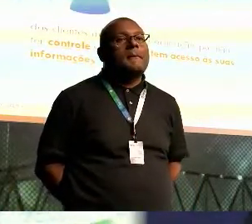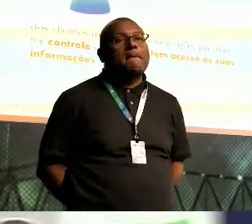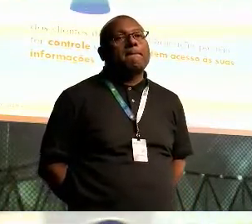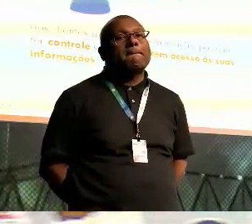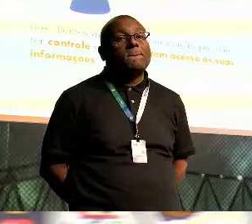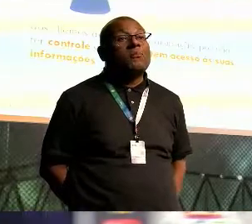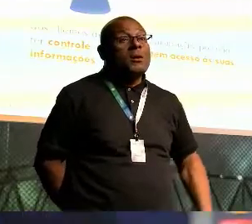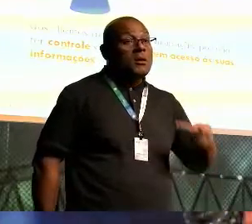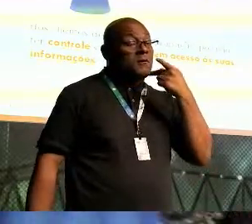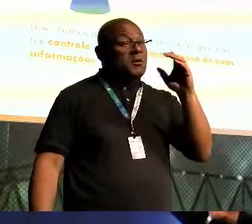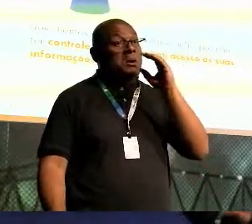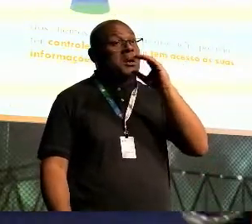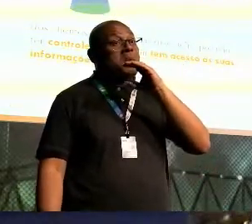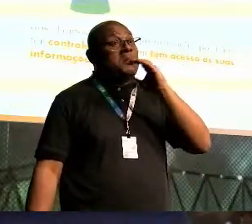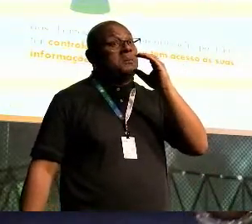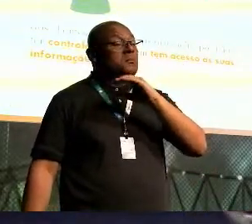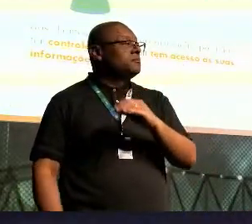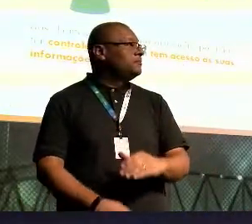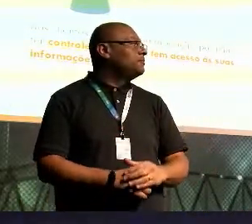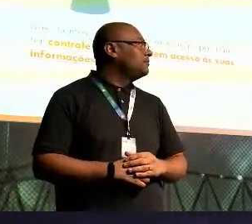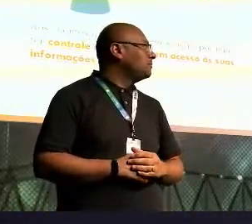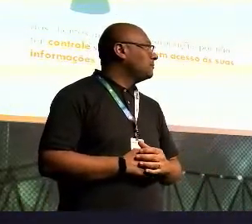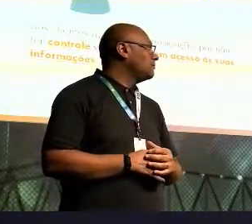Eu falo bem rápido.